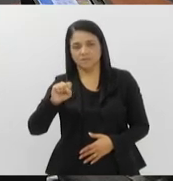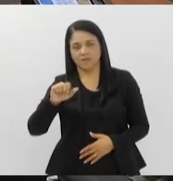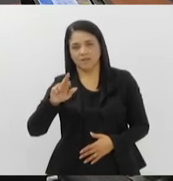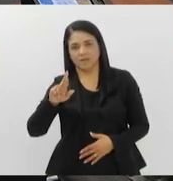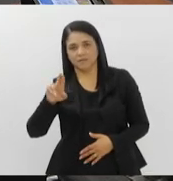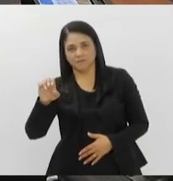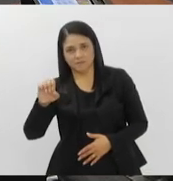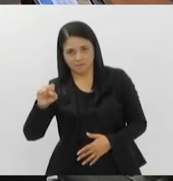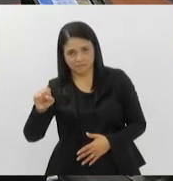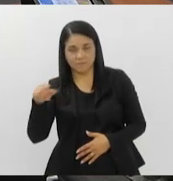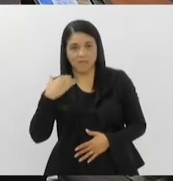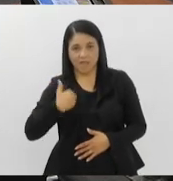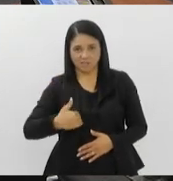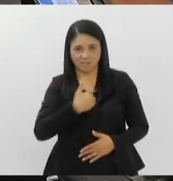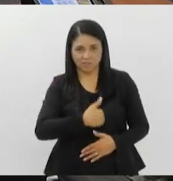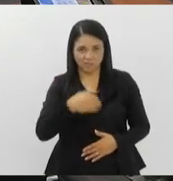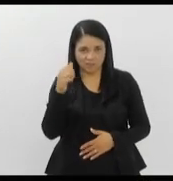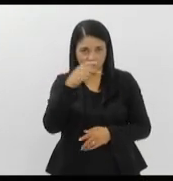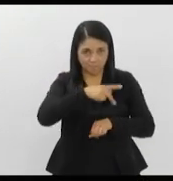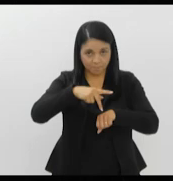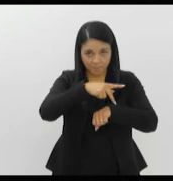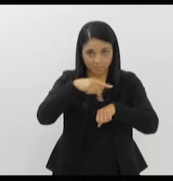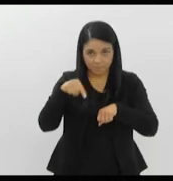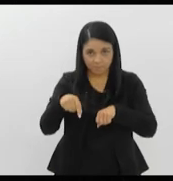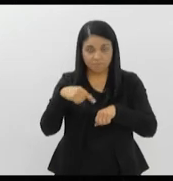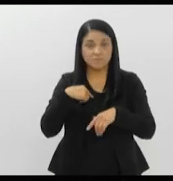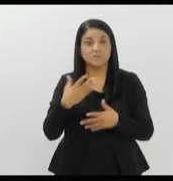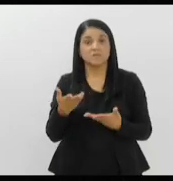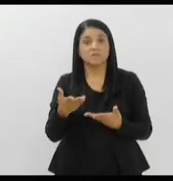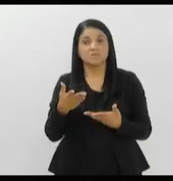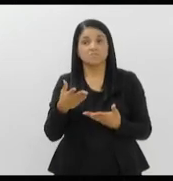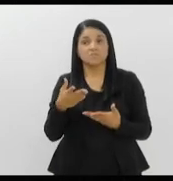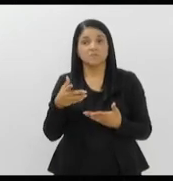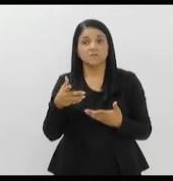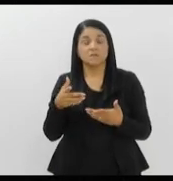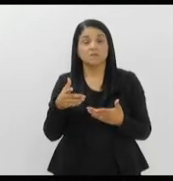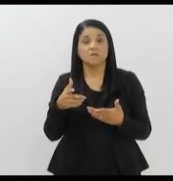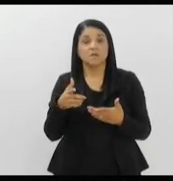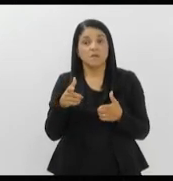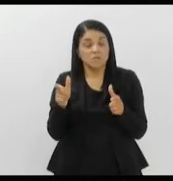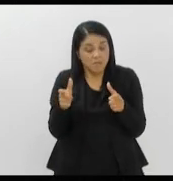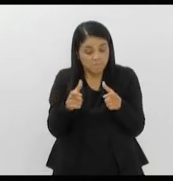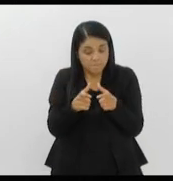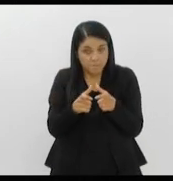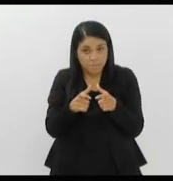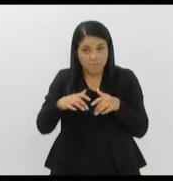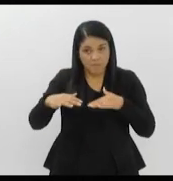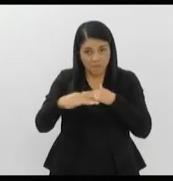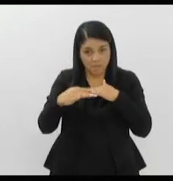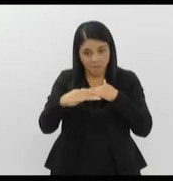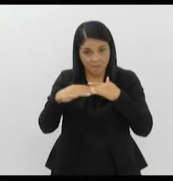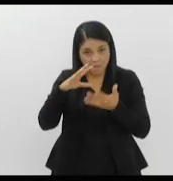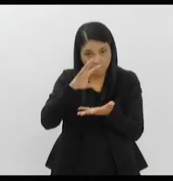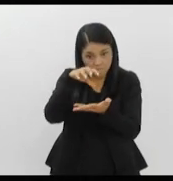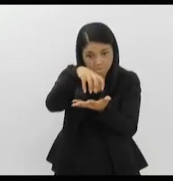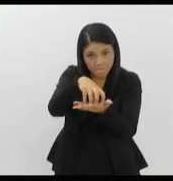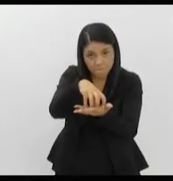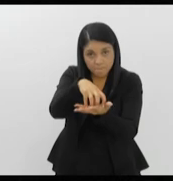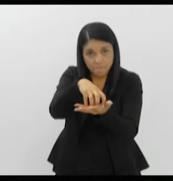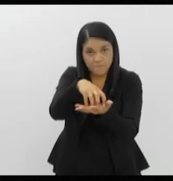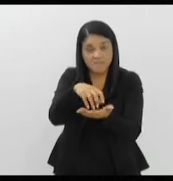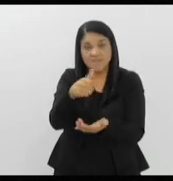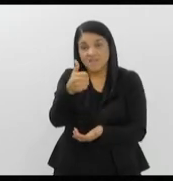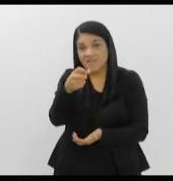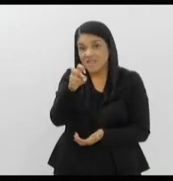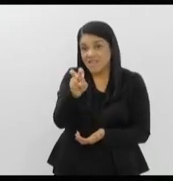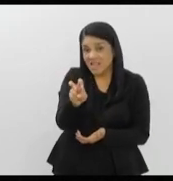Pô, Buenos Aires, salvo de memória, não é na grande Buenos Aires, não. Na Buenos Aires ali, o nichozinho, tem 15